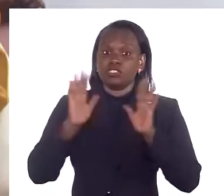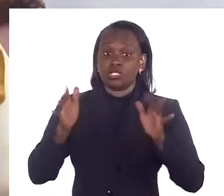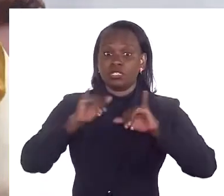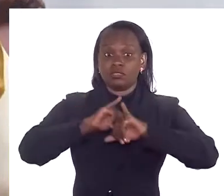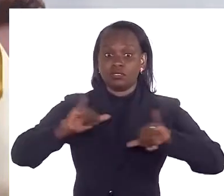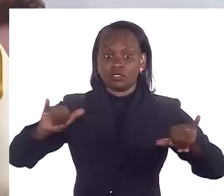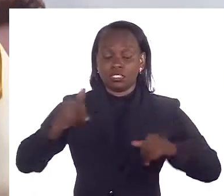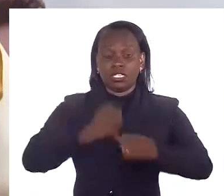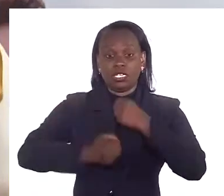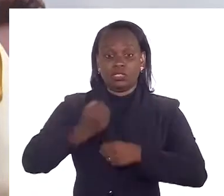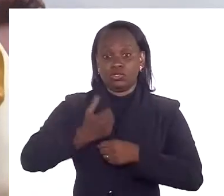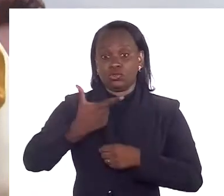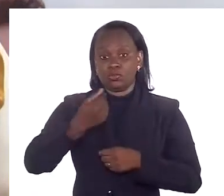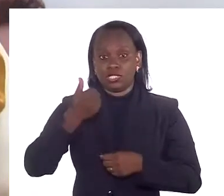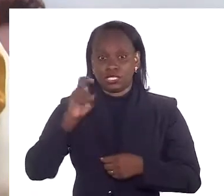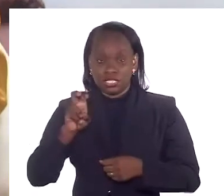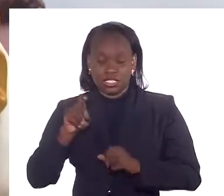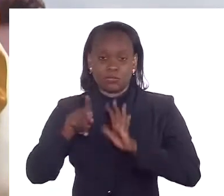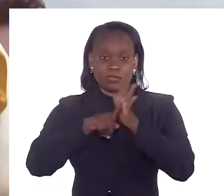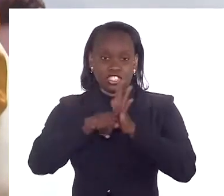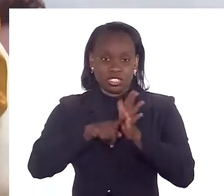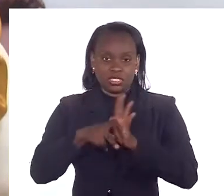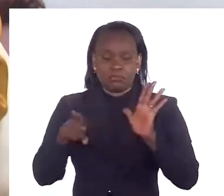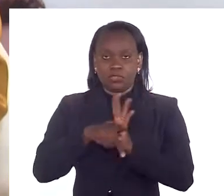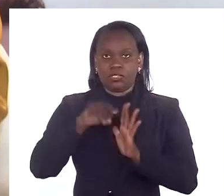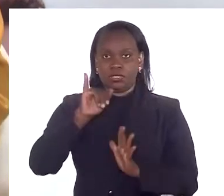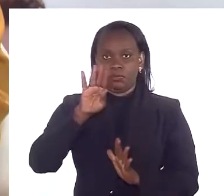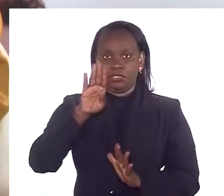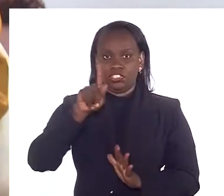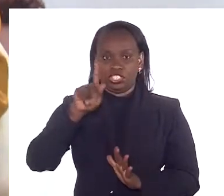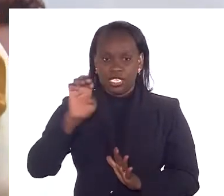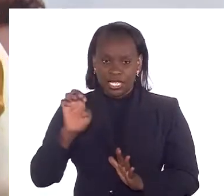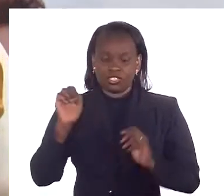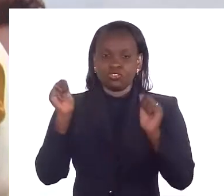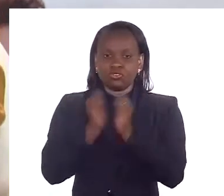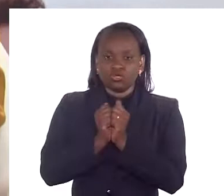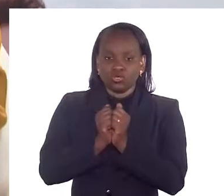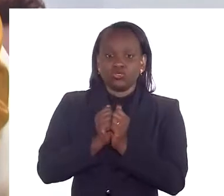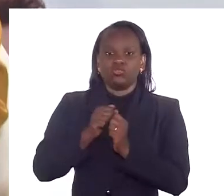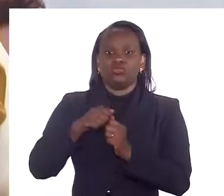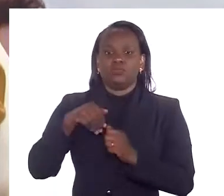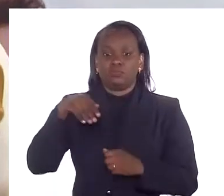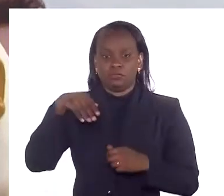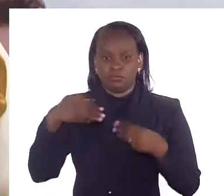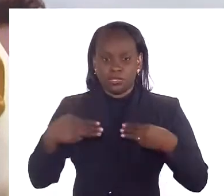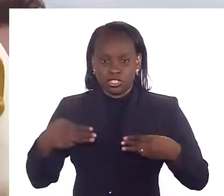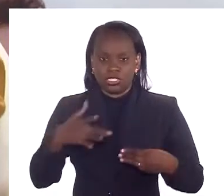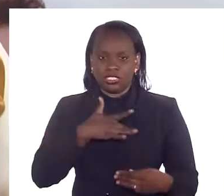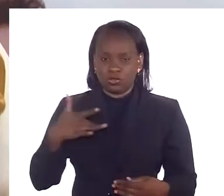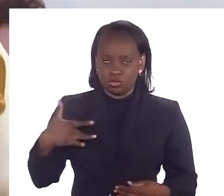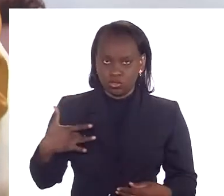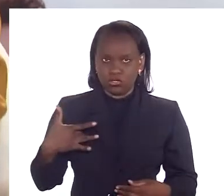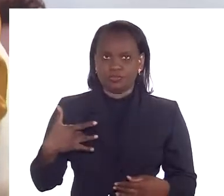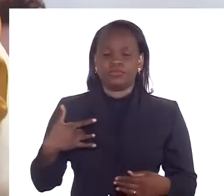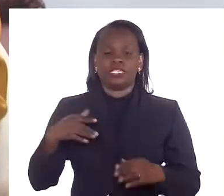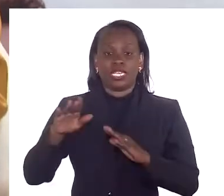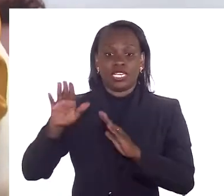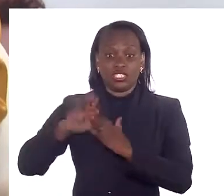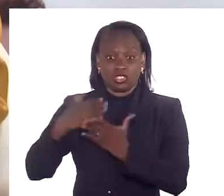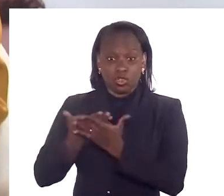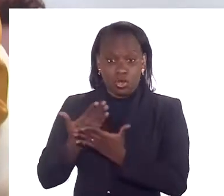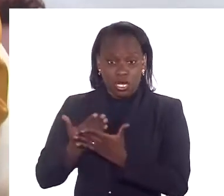e foram divulgadas em 2015 em uma pesquisa do IBGE em parceria com o Ministério da Saúde. O processo